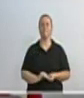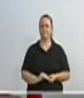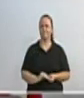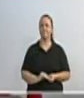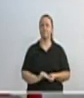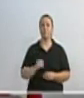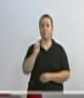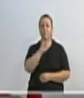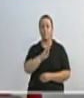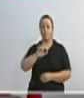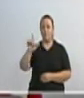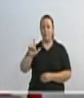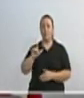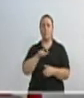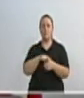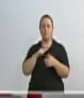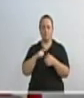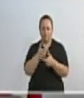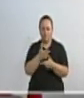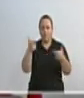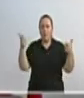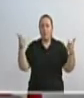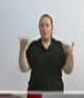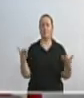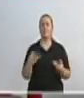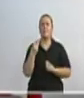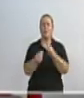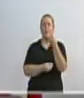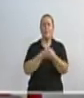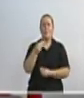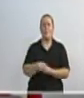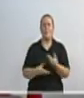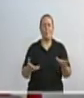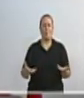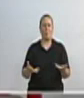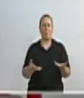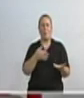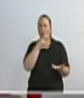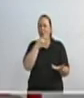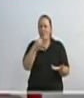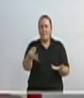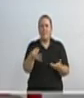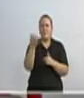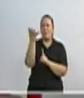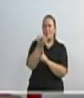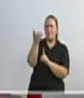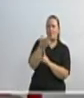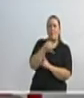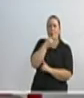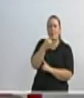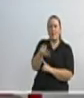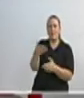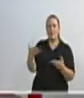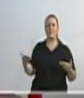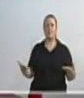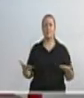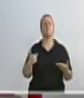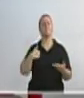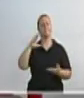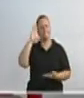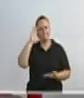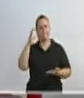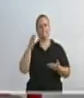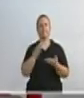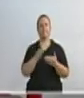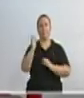cidades do estado de Santa Catarina, sofrendo com a péssima qualidade do sinal de telefonia no nosso município. Eu quero crer que as empresas